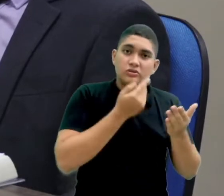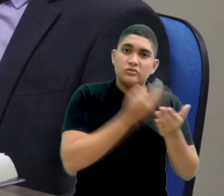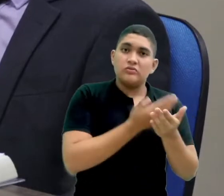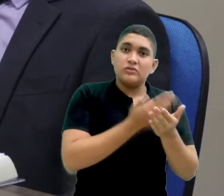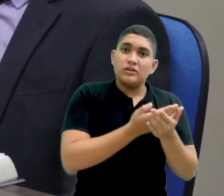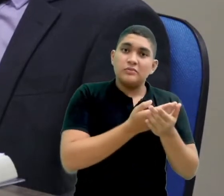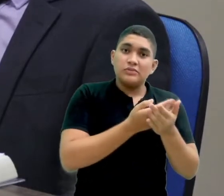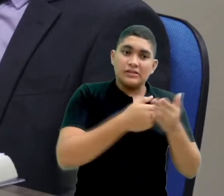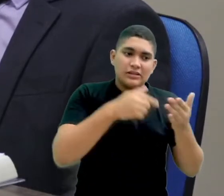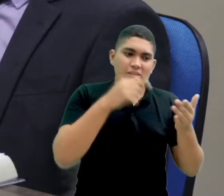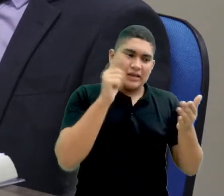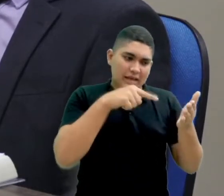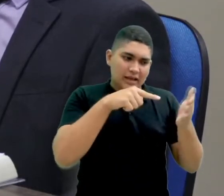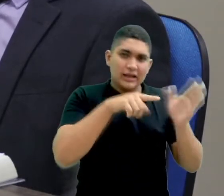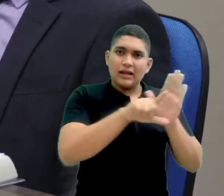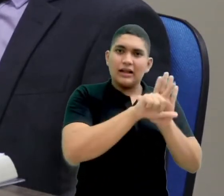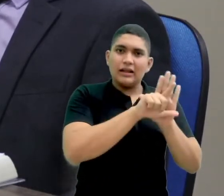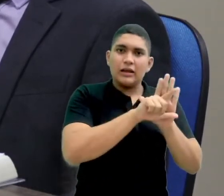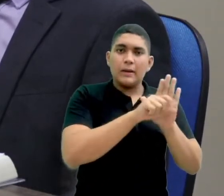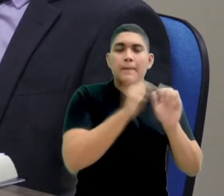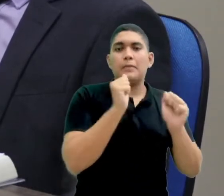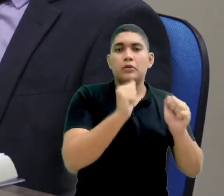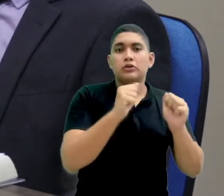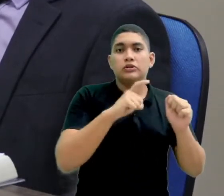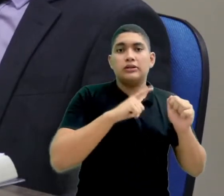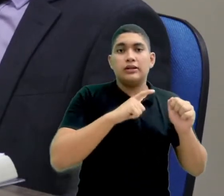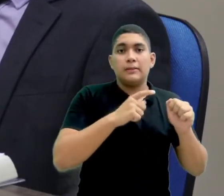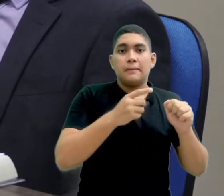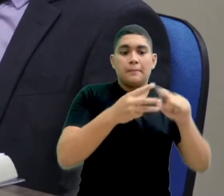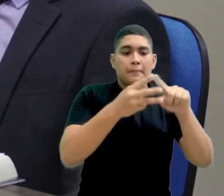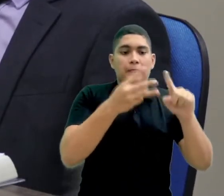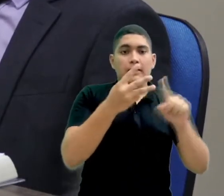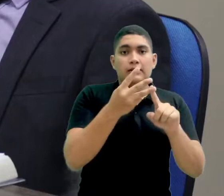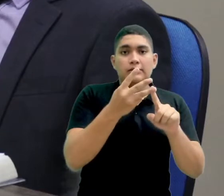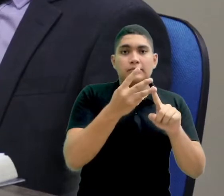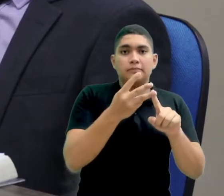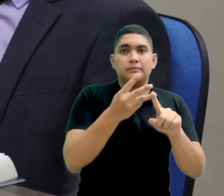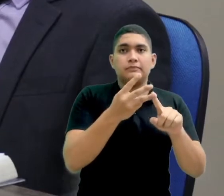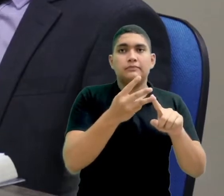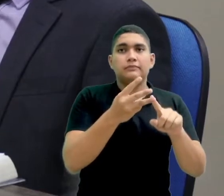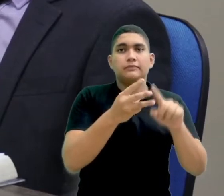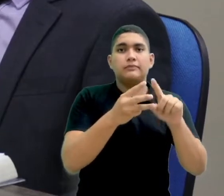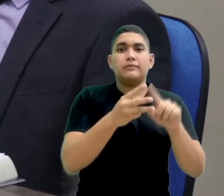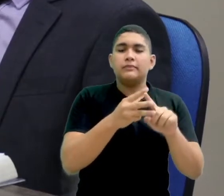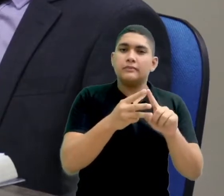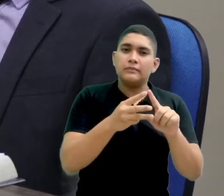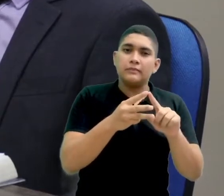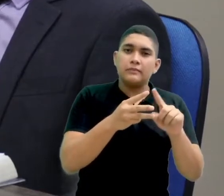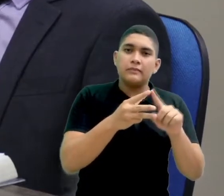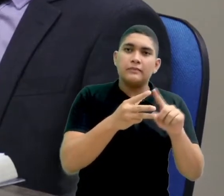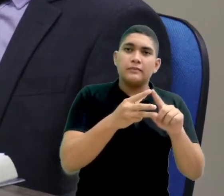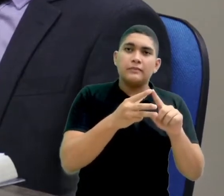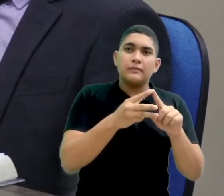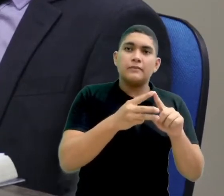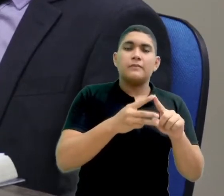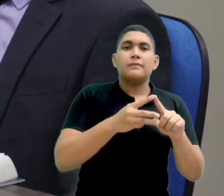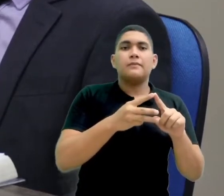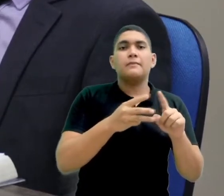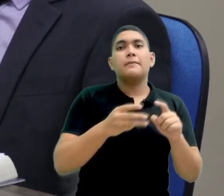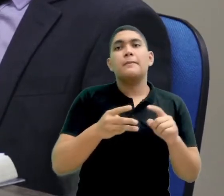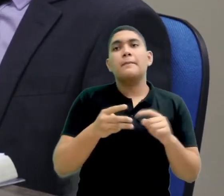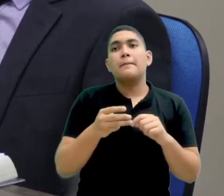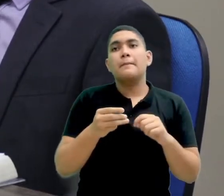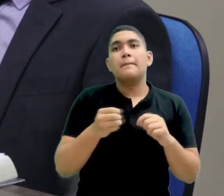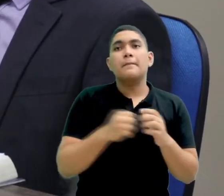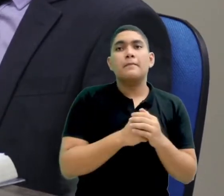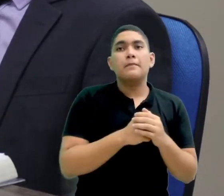lei ela pode ser estudada em 3 aspectos: no aspecto cerimonial, no aspecto moral e no aspecto civil.